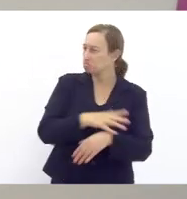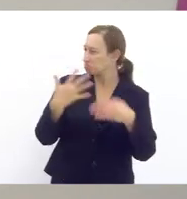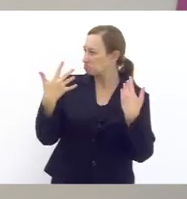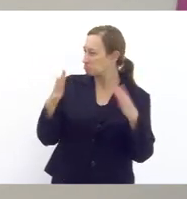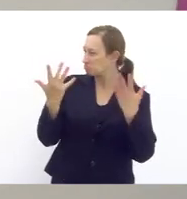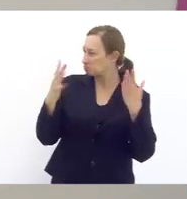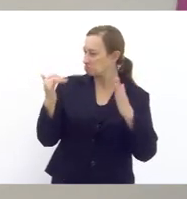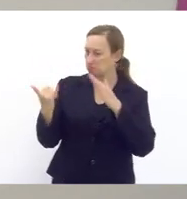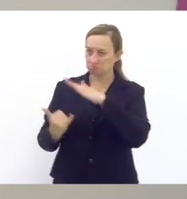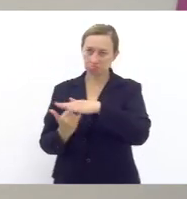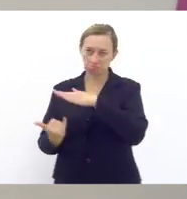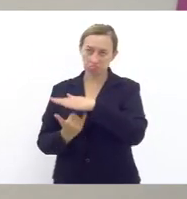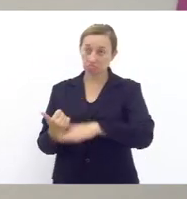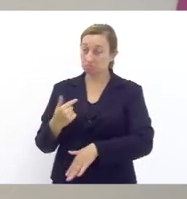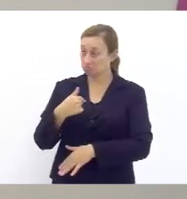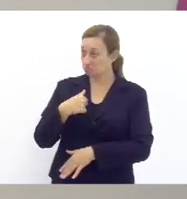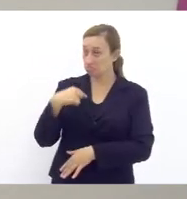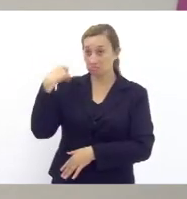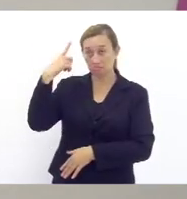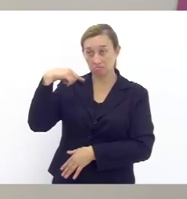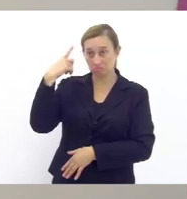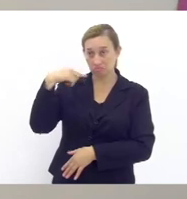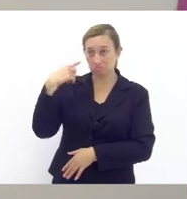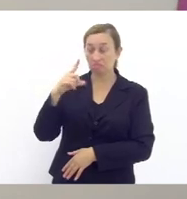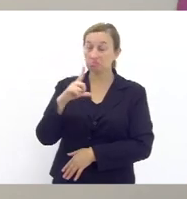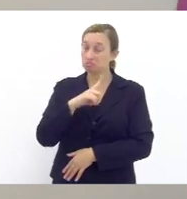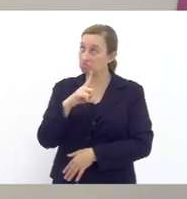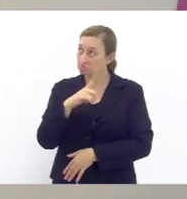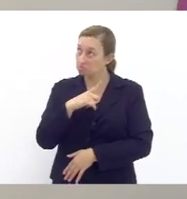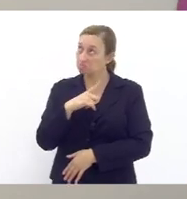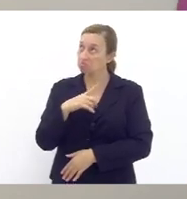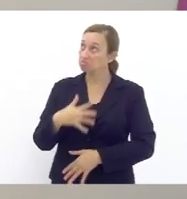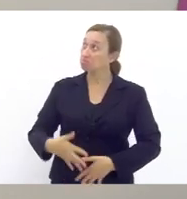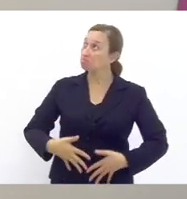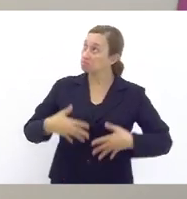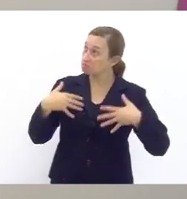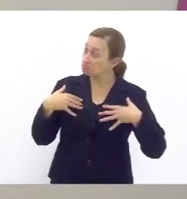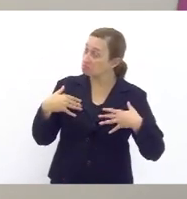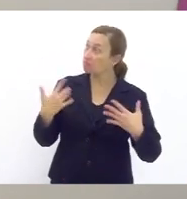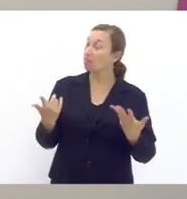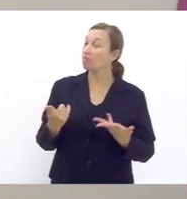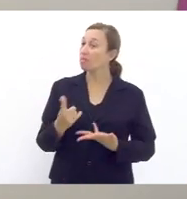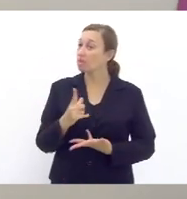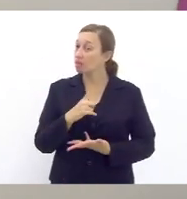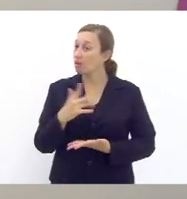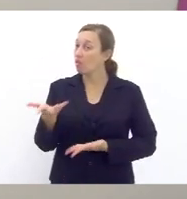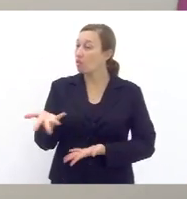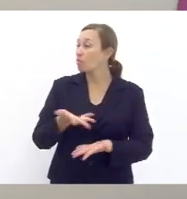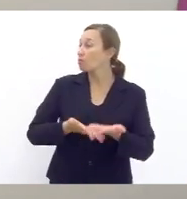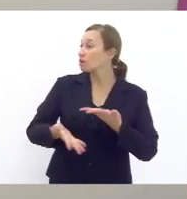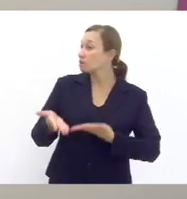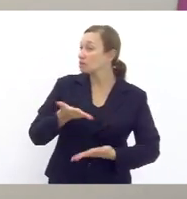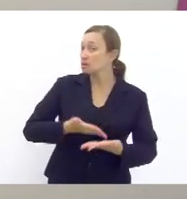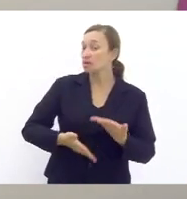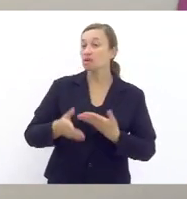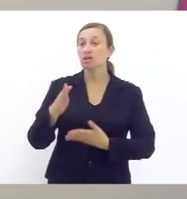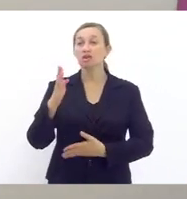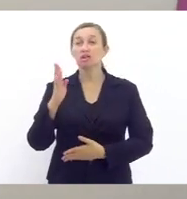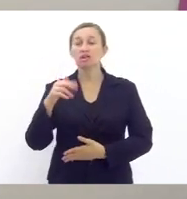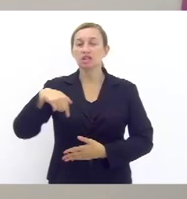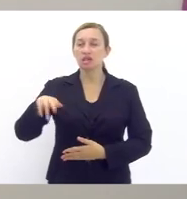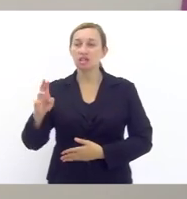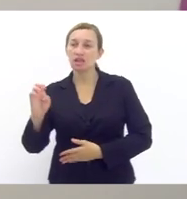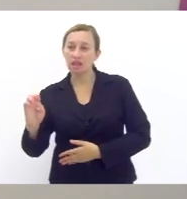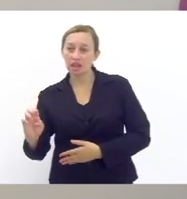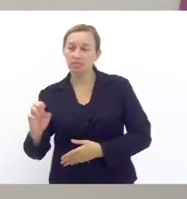essa instituição eu como advogada eu tenho muito prazer de ter como parceiros Guilherme Pimentel